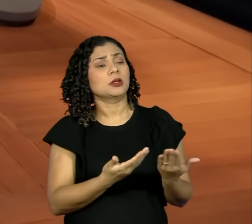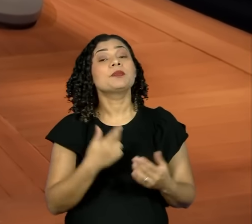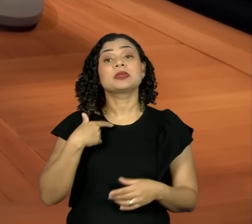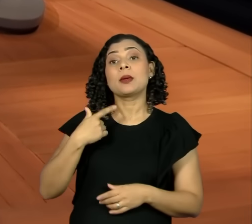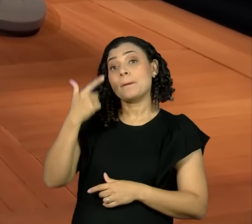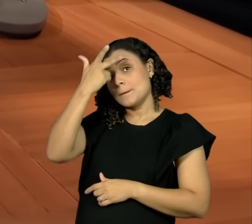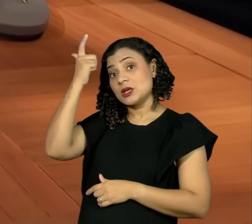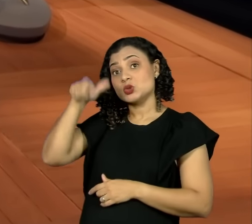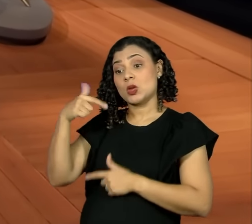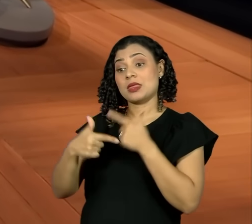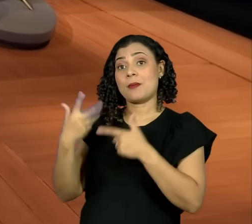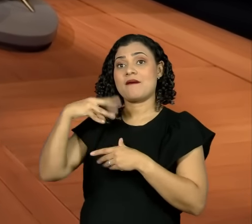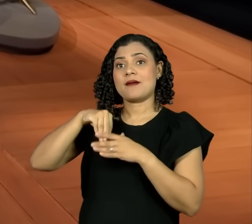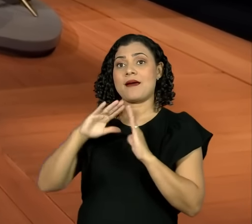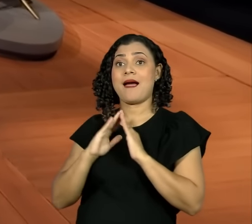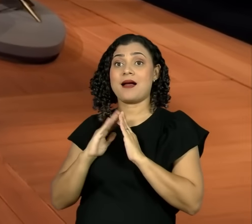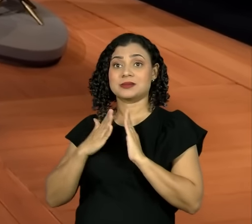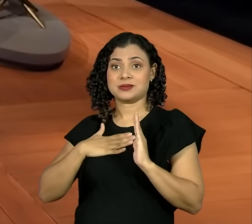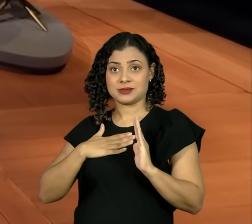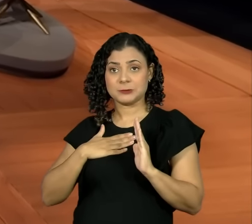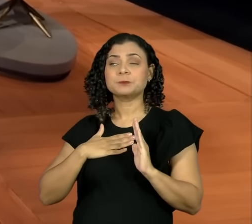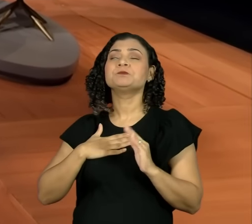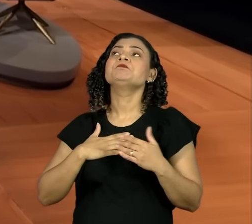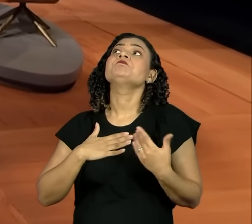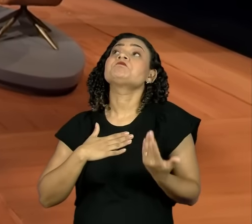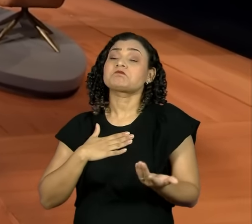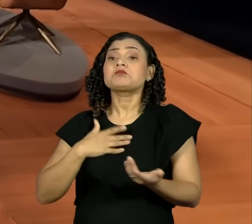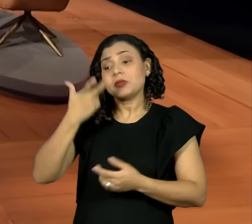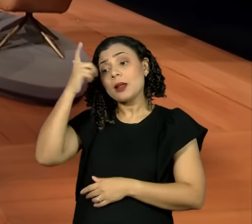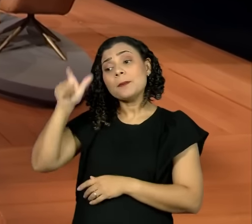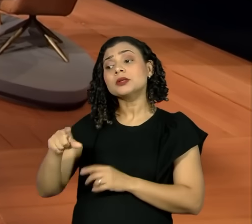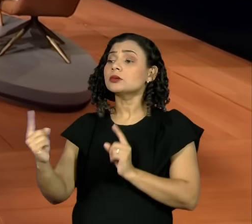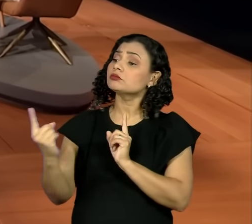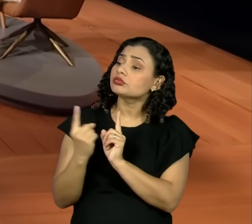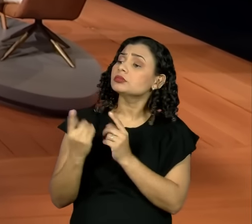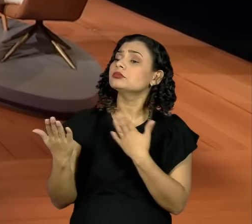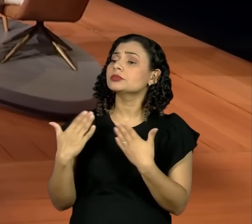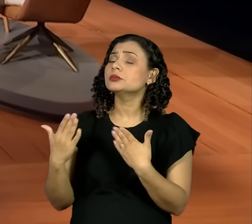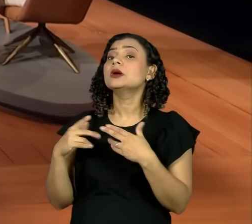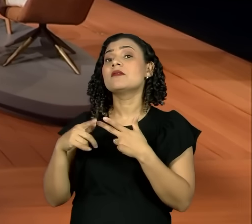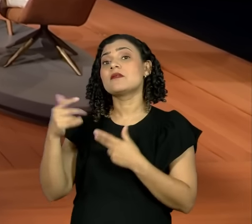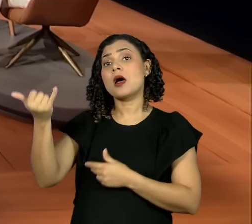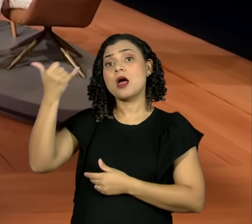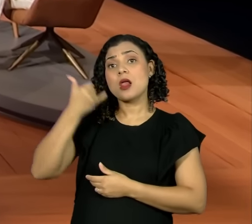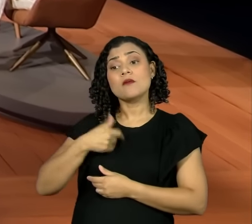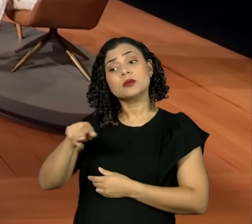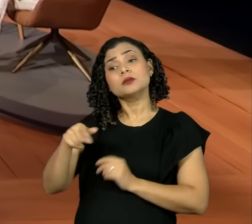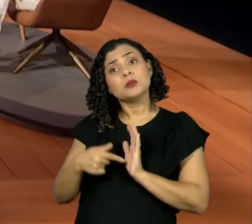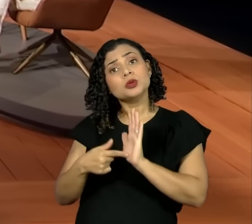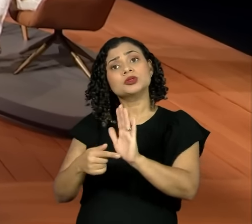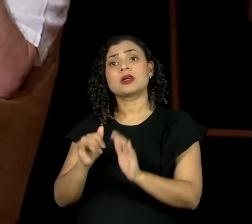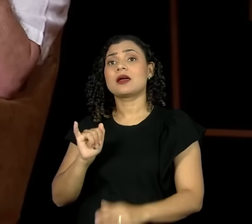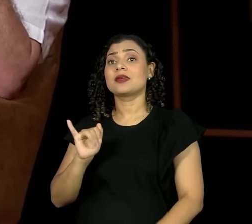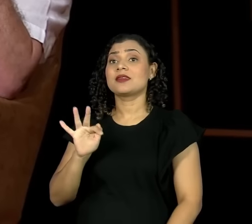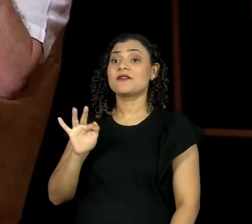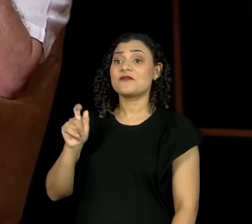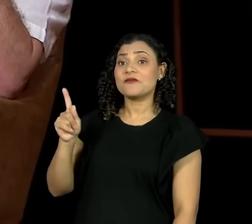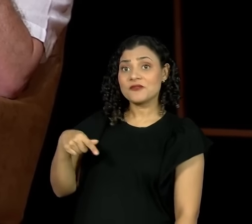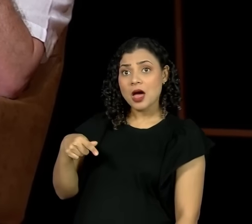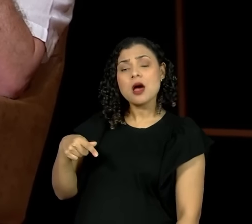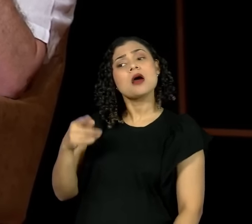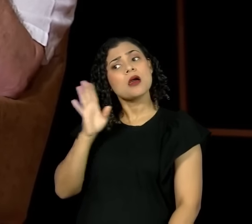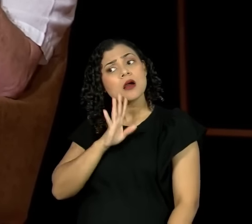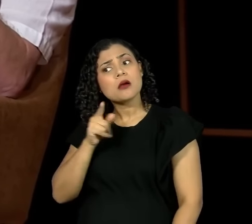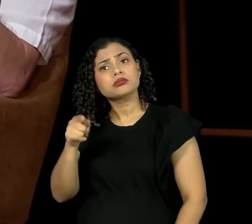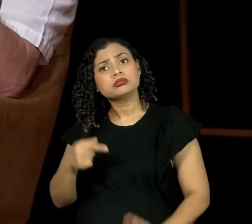uma pessoa que trabalhava em casa que que falou Pô queria te apresentar o ifá tal não sei o